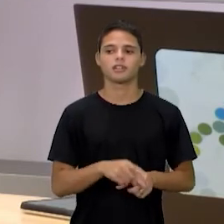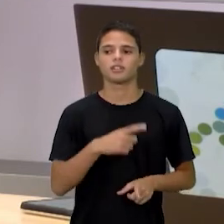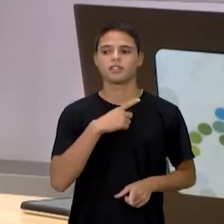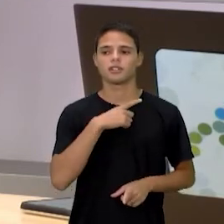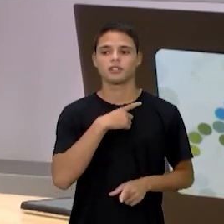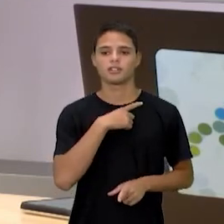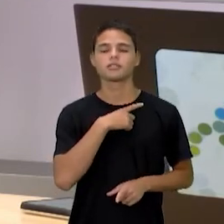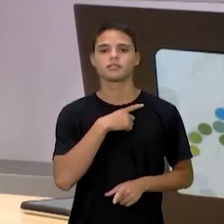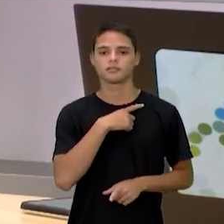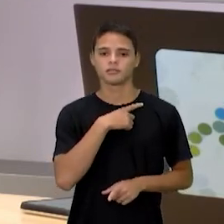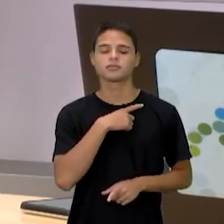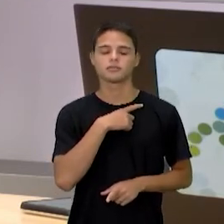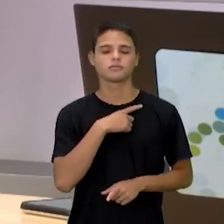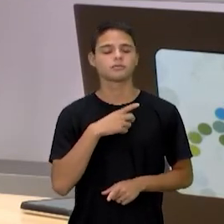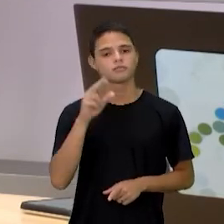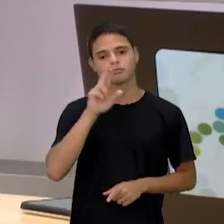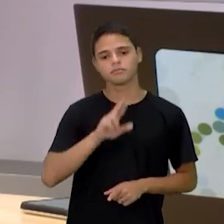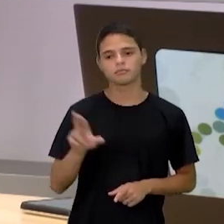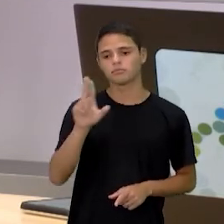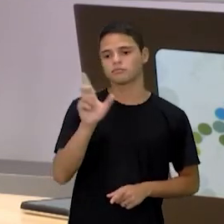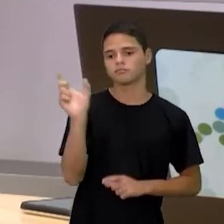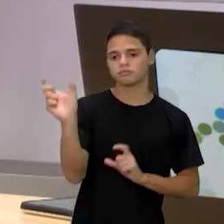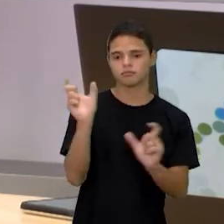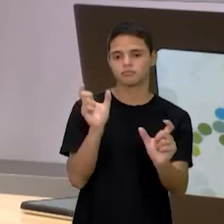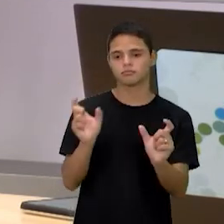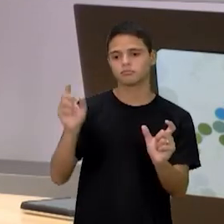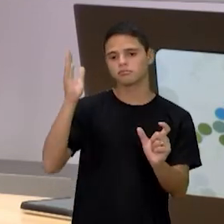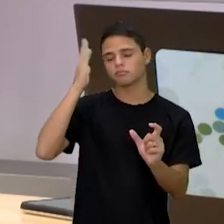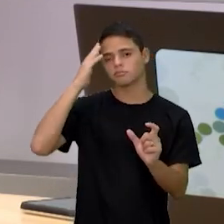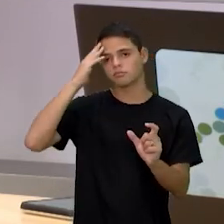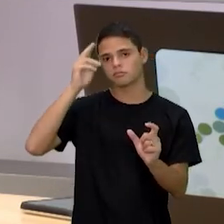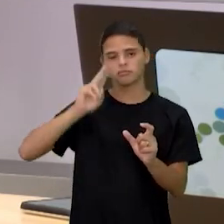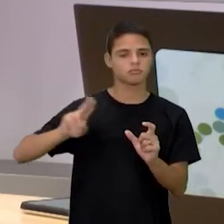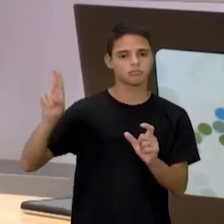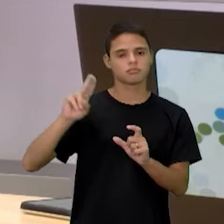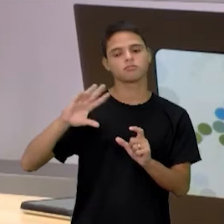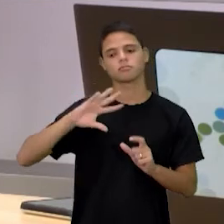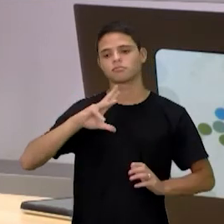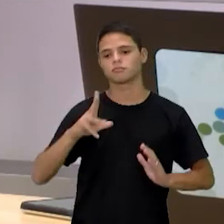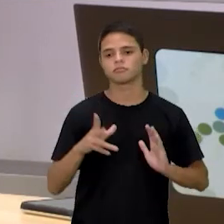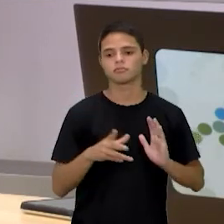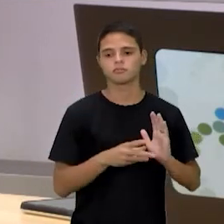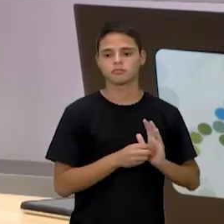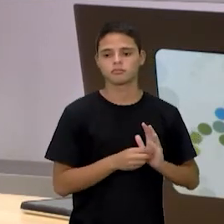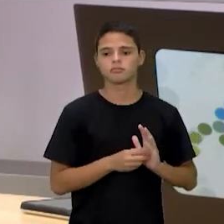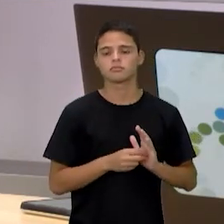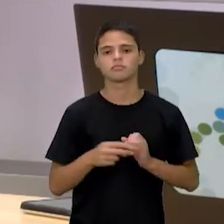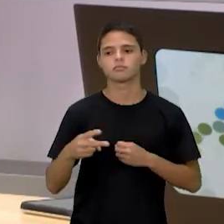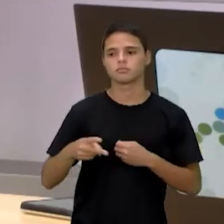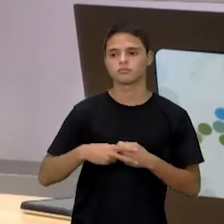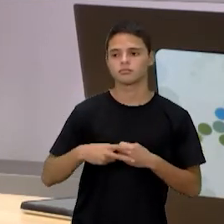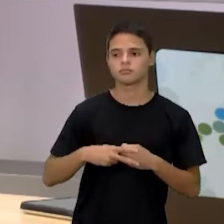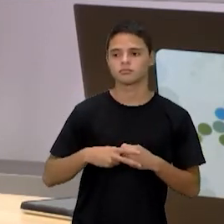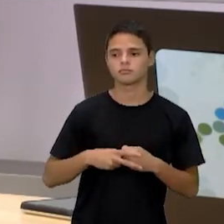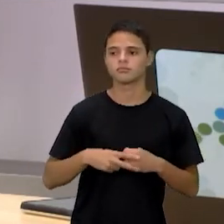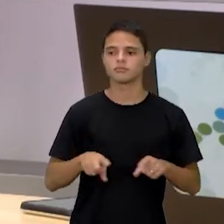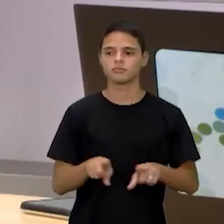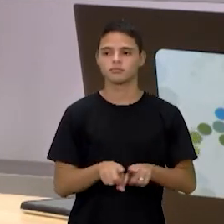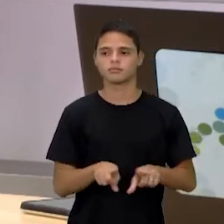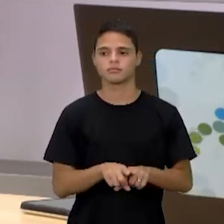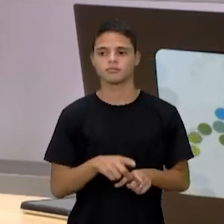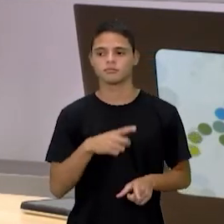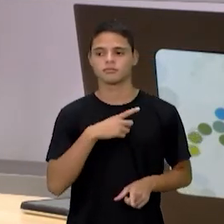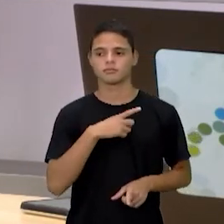só saber utilizar as palavras, mas saber associar tudo isso daí, toda essa semiose, né? Tanto a verbal como a não verbal,